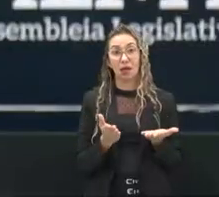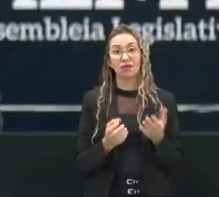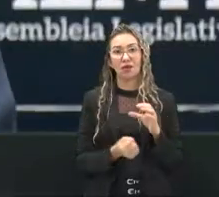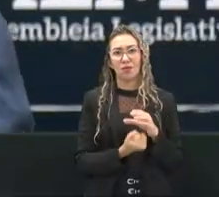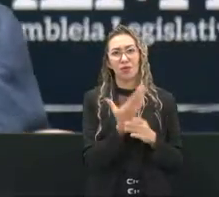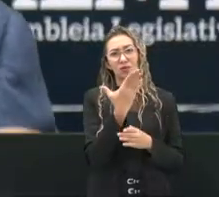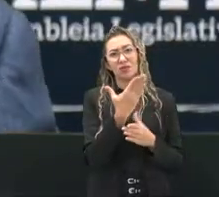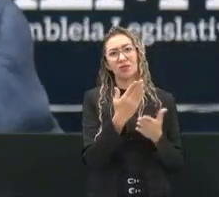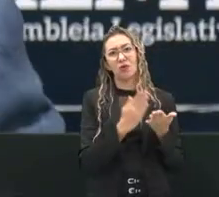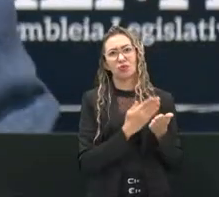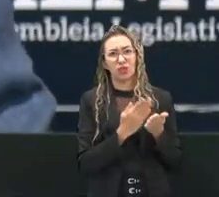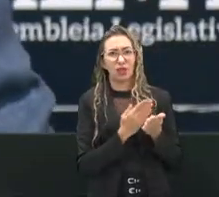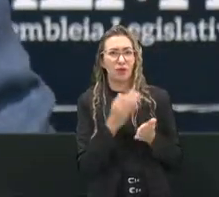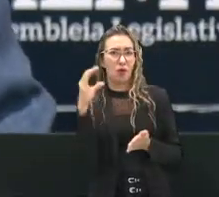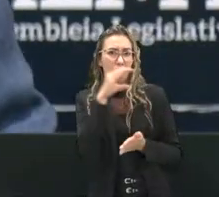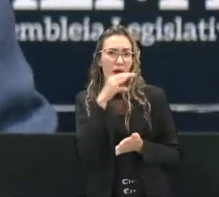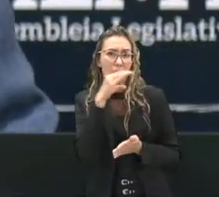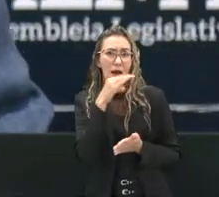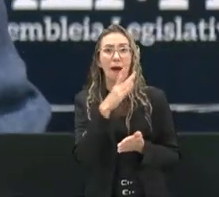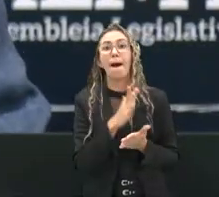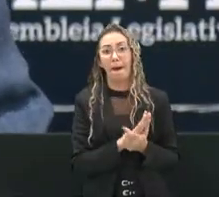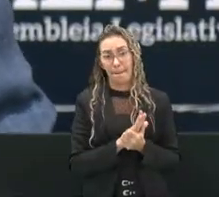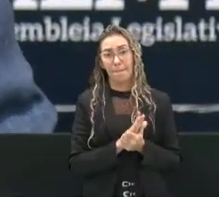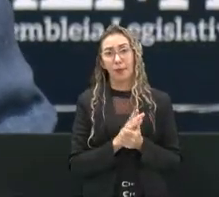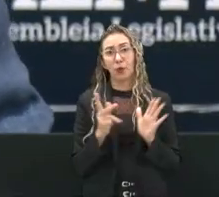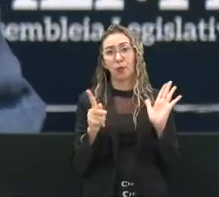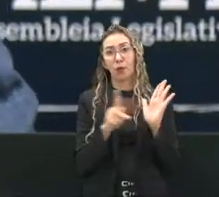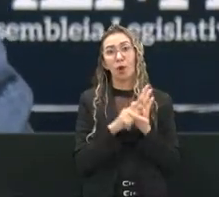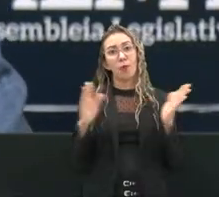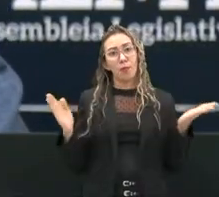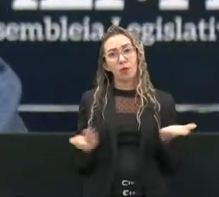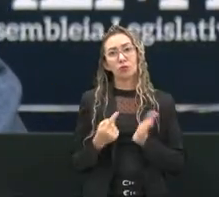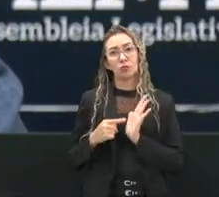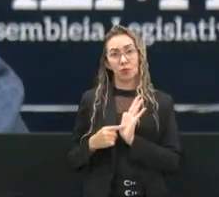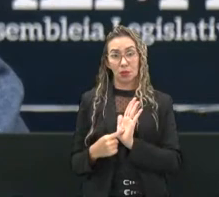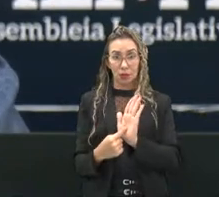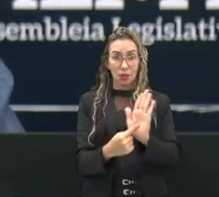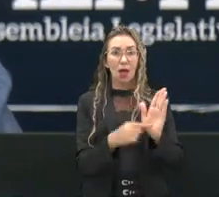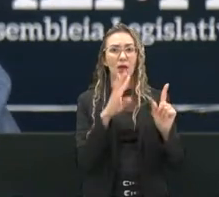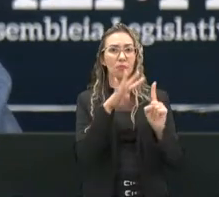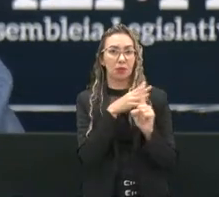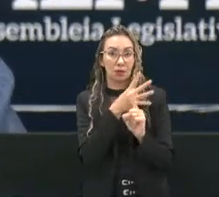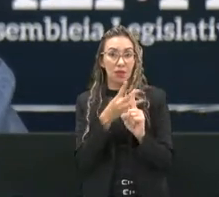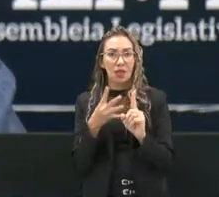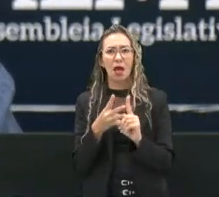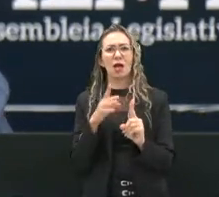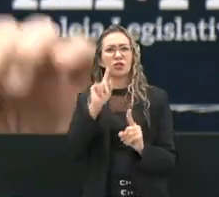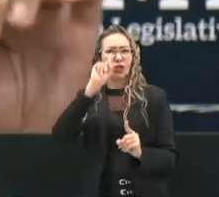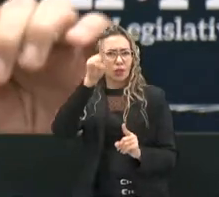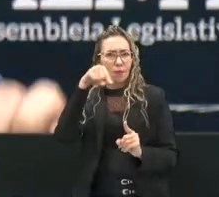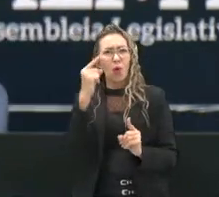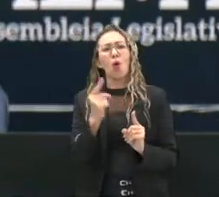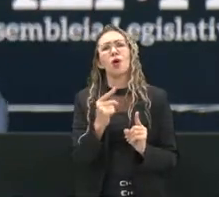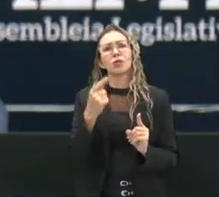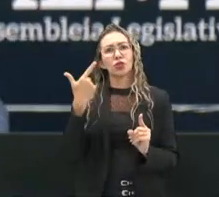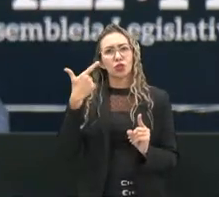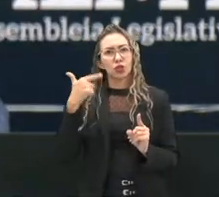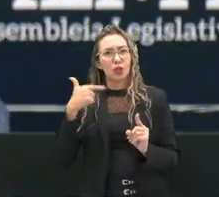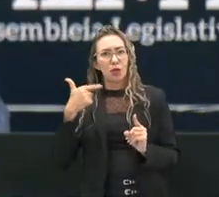muito meio que às pressas para essa solenidade, mas eu pretendo fazer uma reedição e aí está